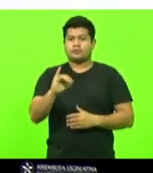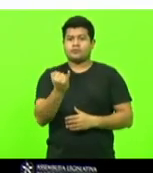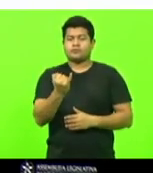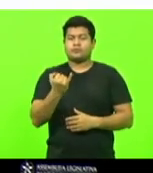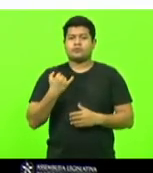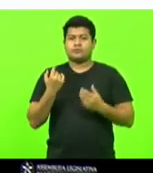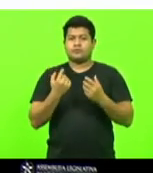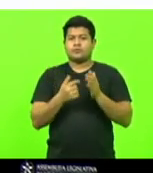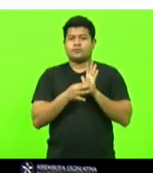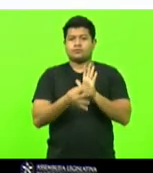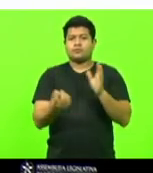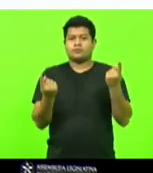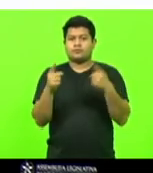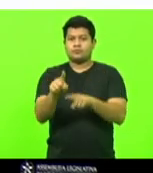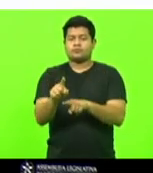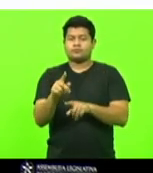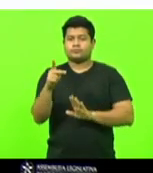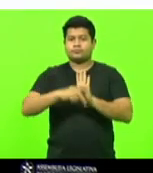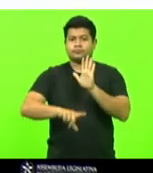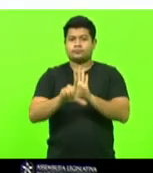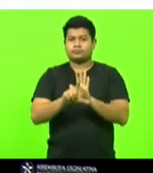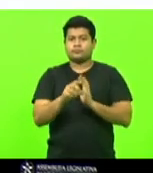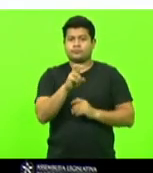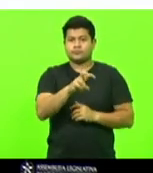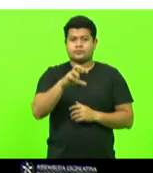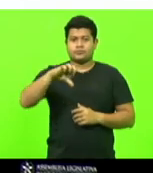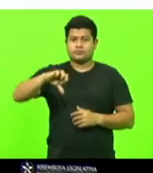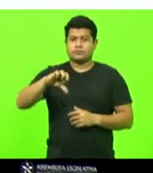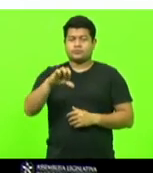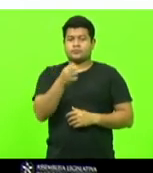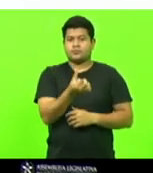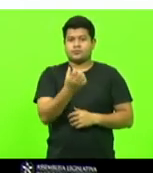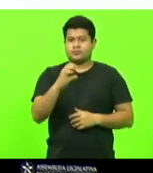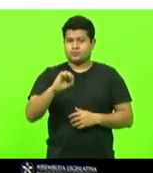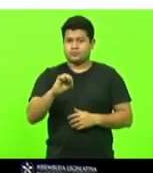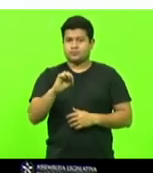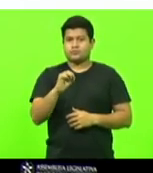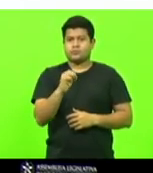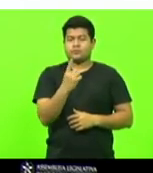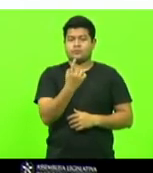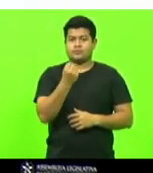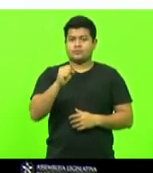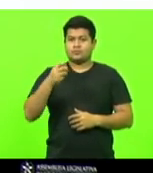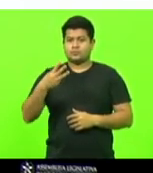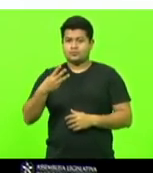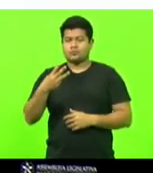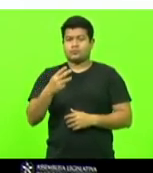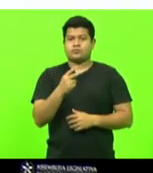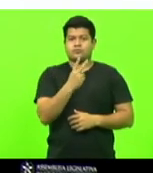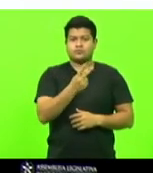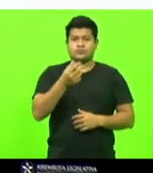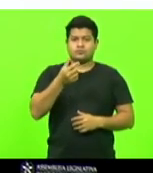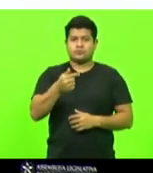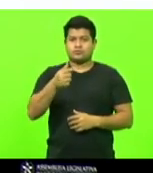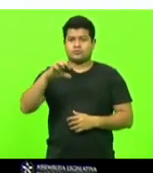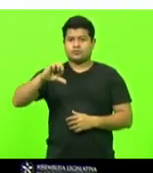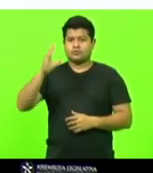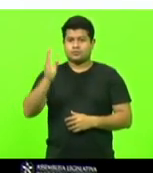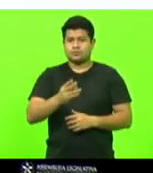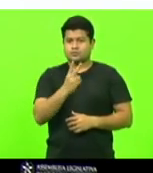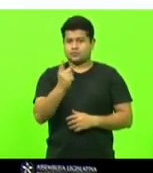parecer contrário aos projetos de leis números 59, 60 e 183 e